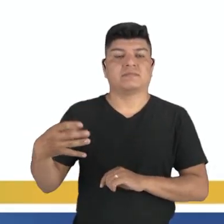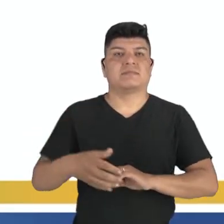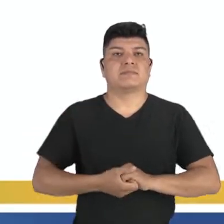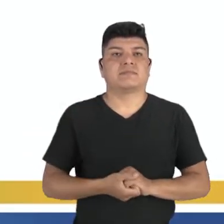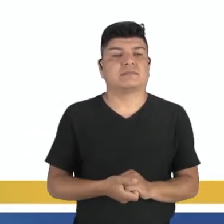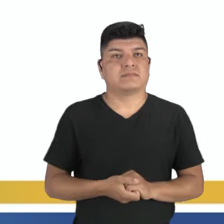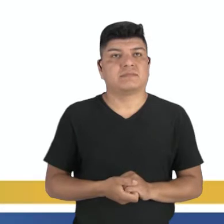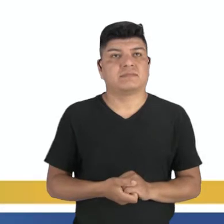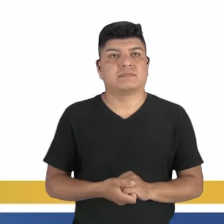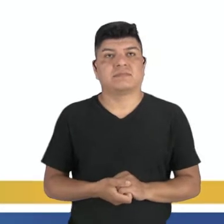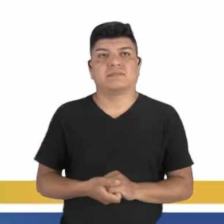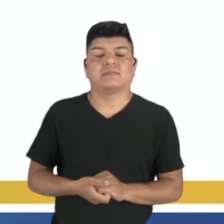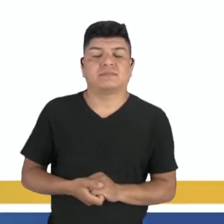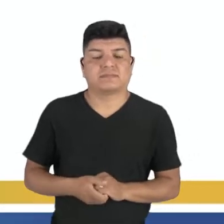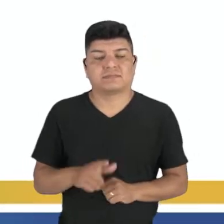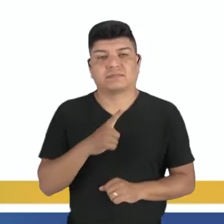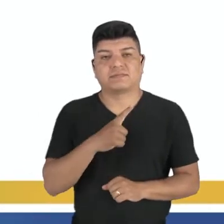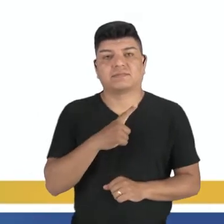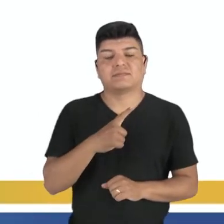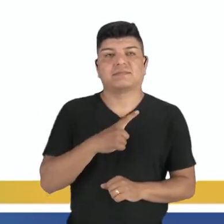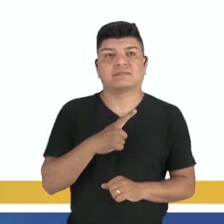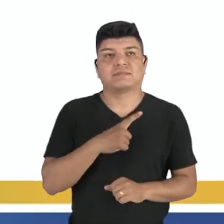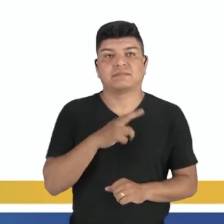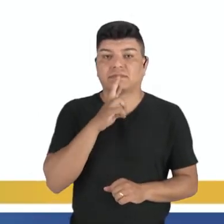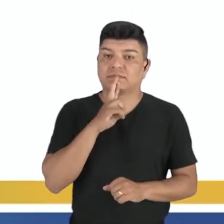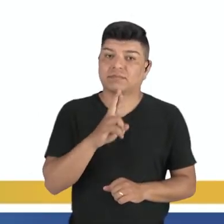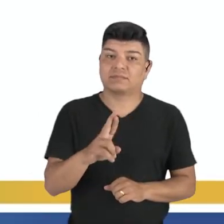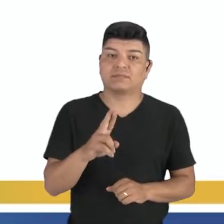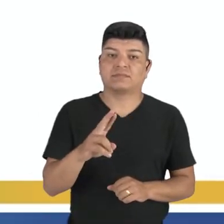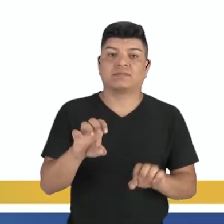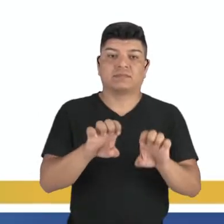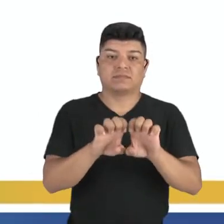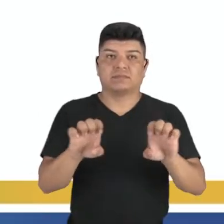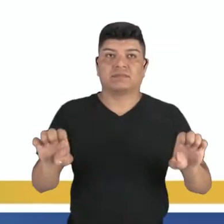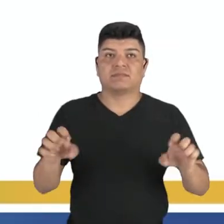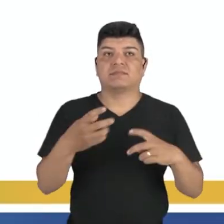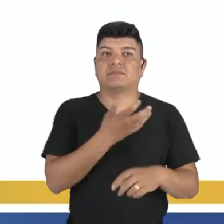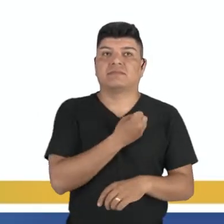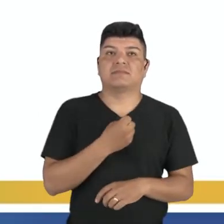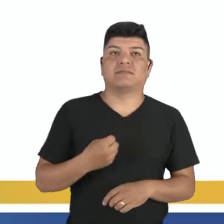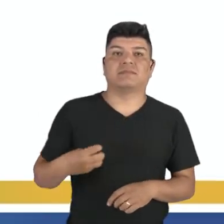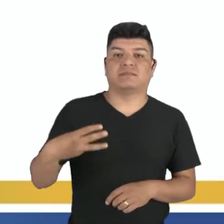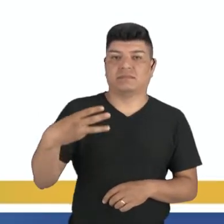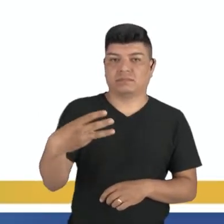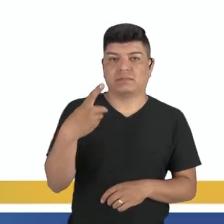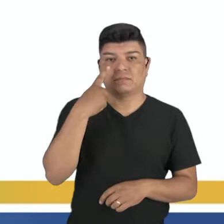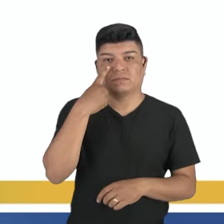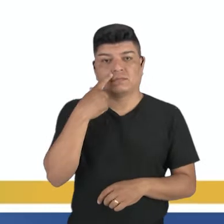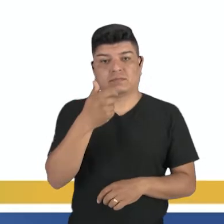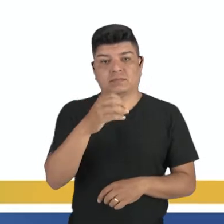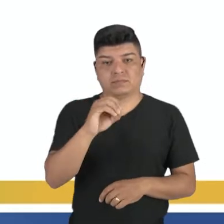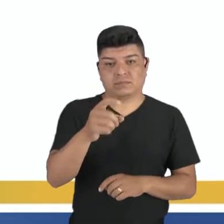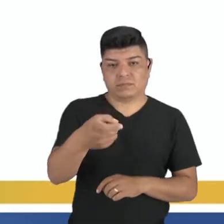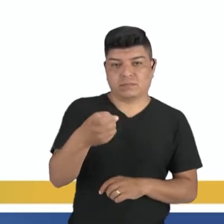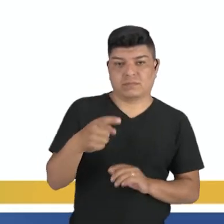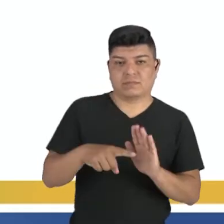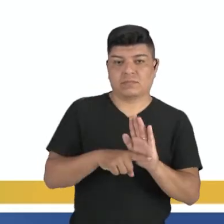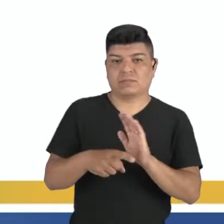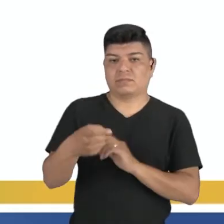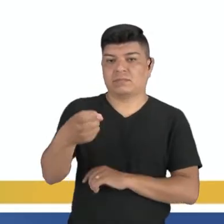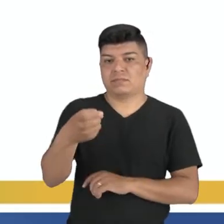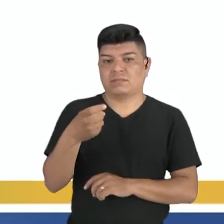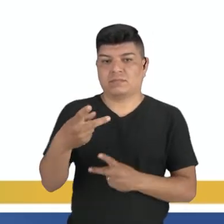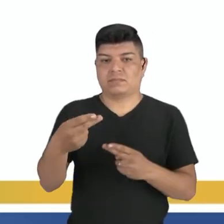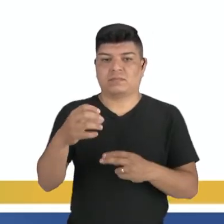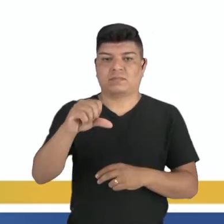0,444. Então, nós teremos aí como resultado a equação de número 3, né? Observe que 10x menos x